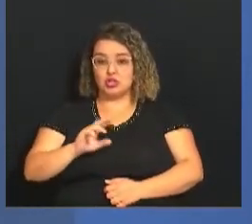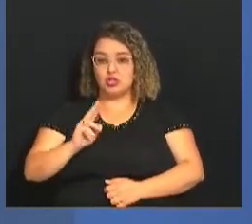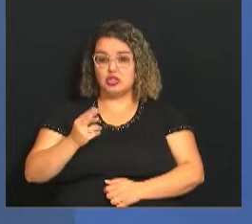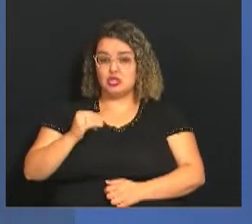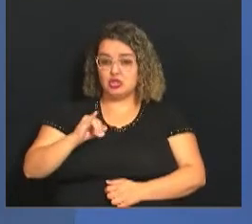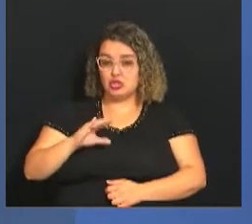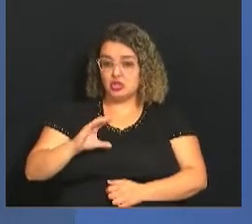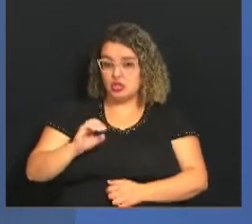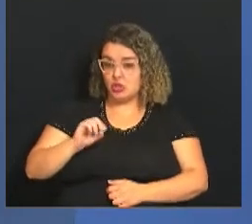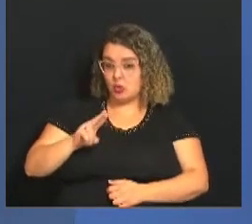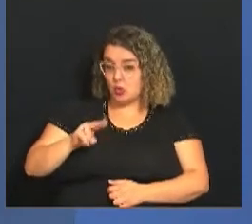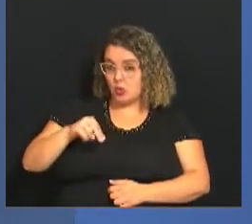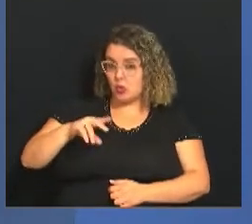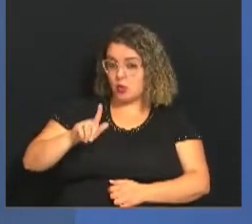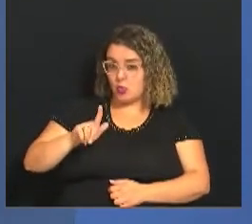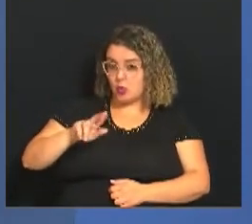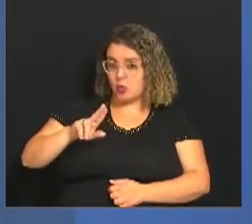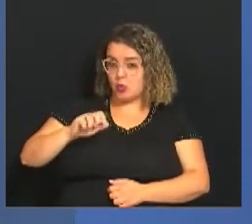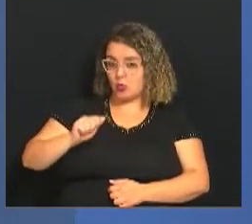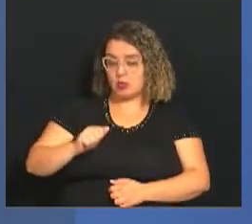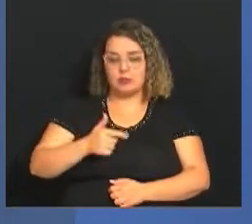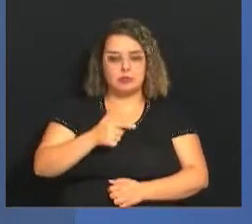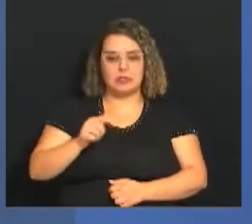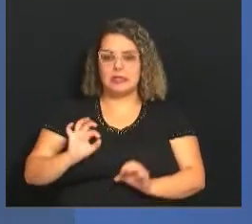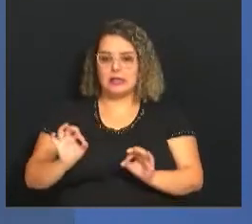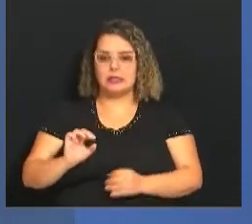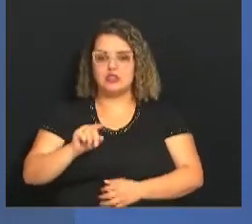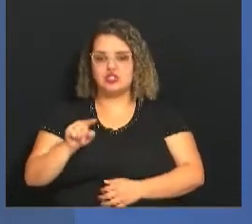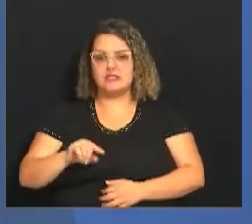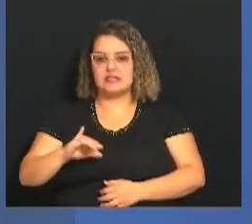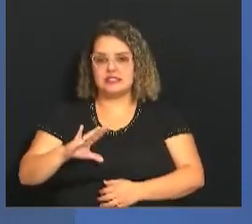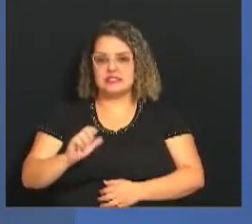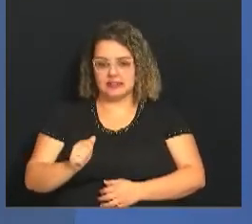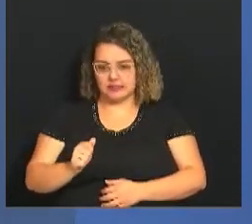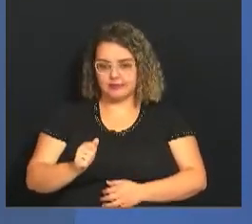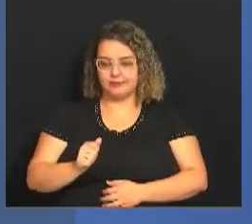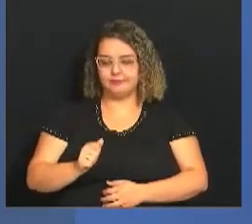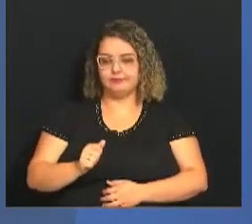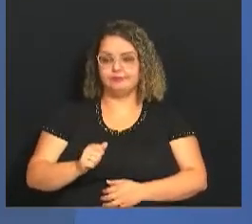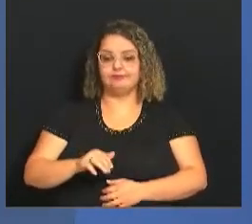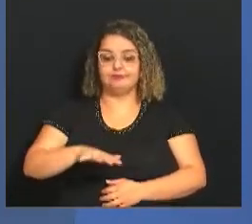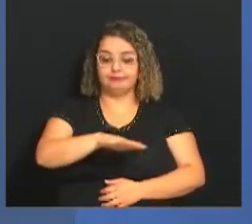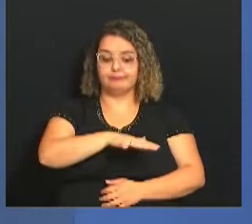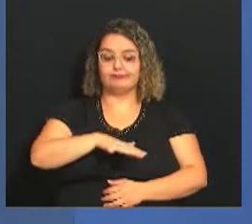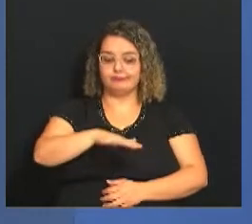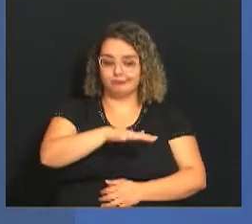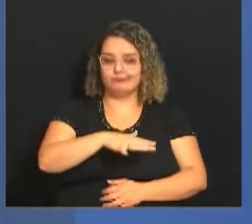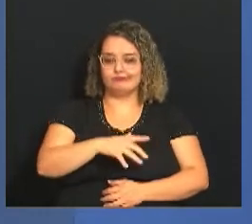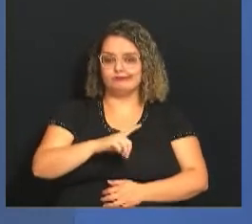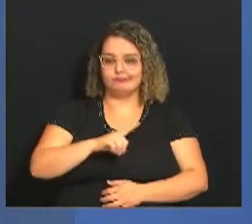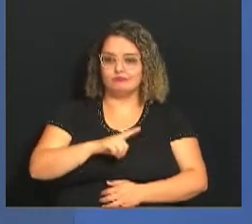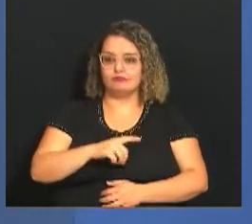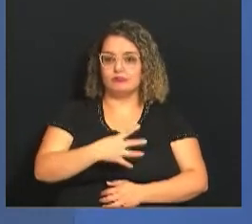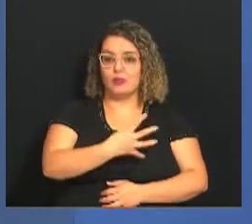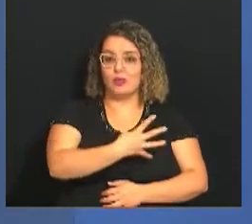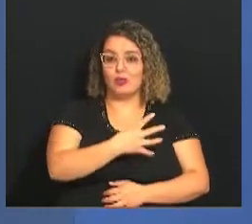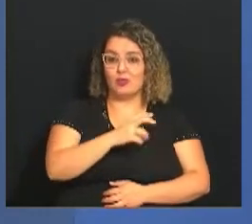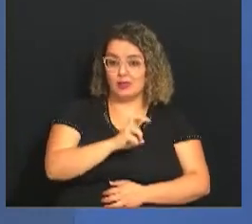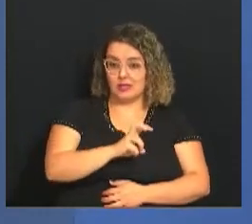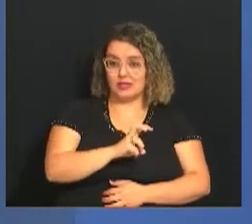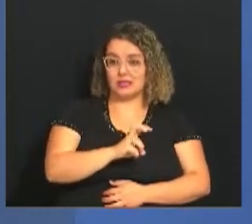zika. As regiões norte e leste da cidade são as que mais têm casos de dengue, com 45